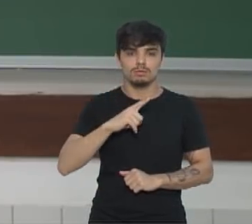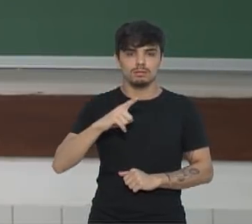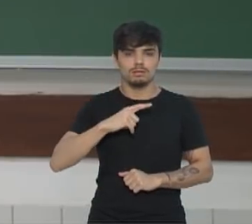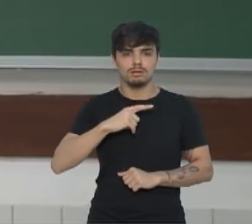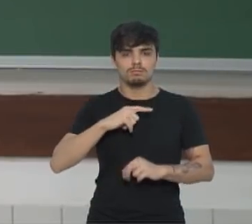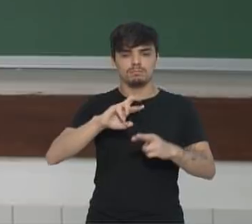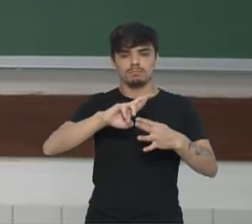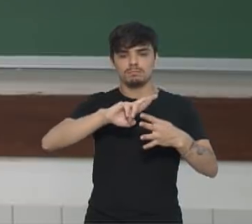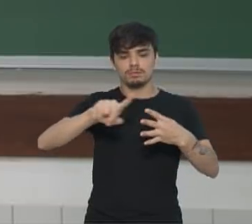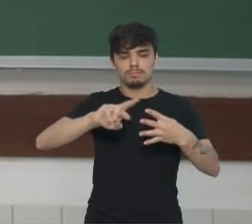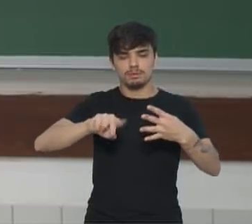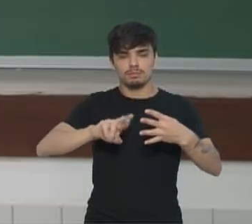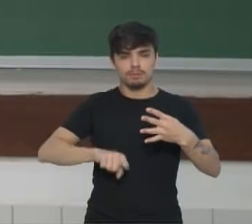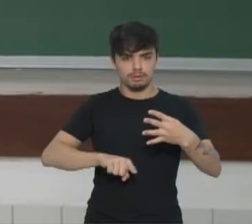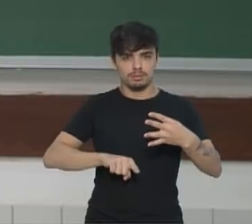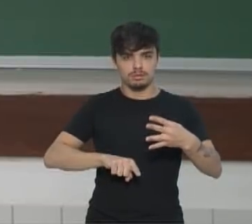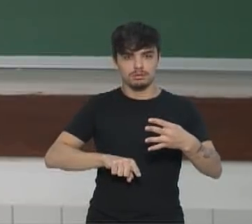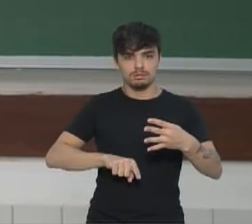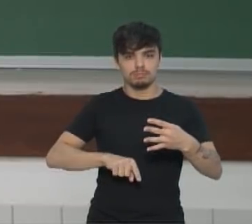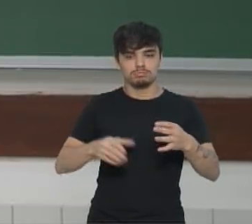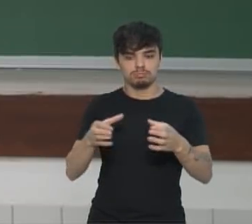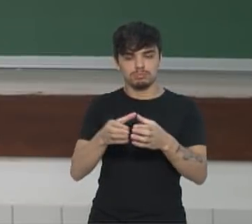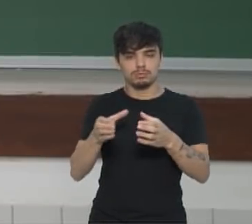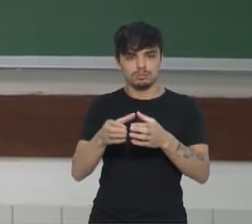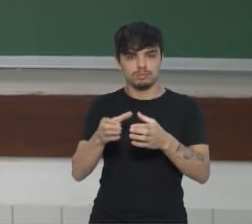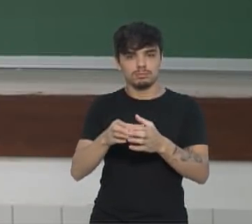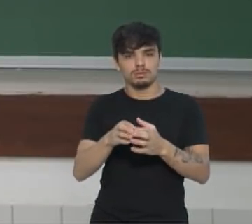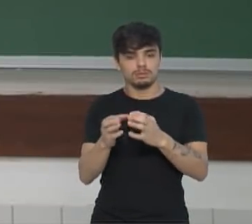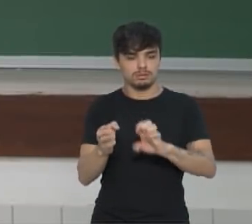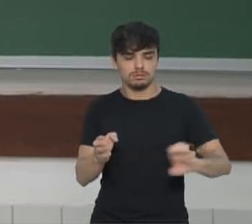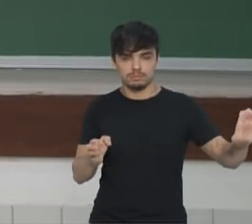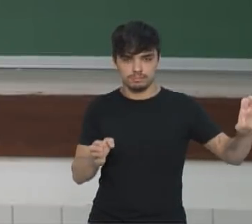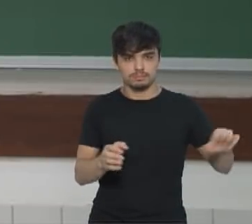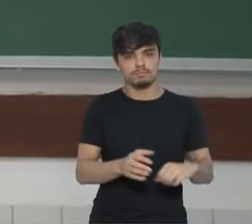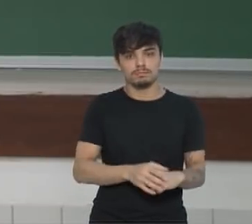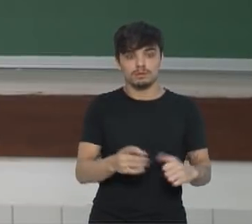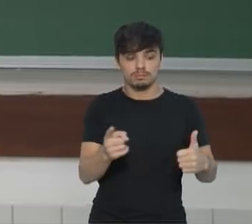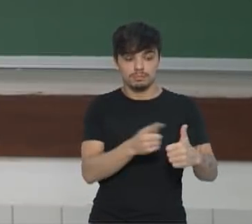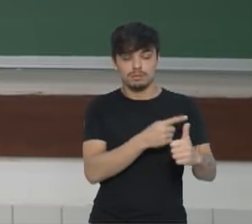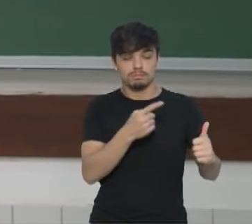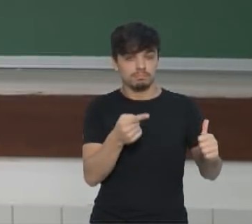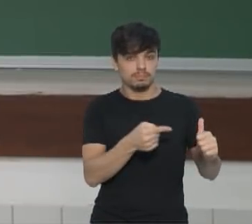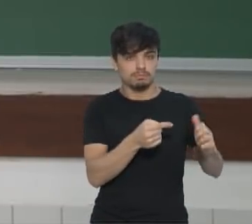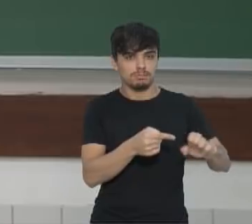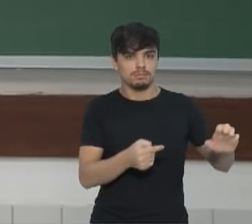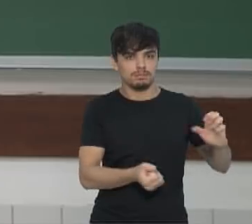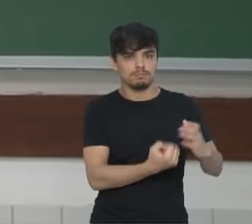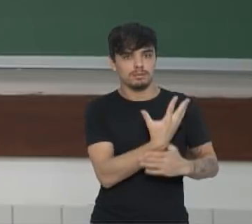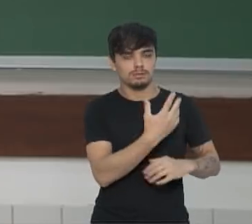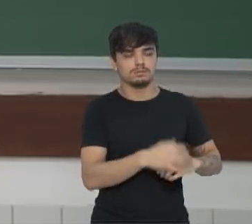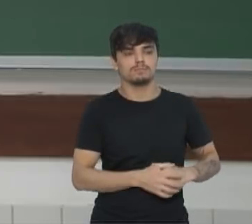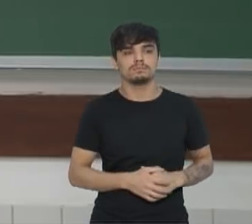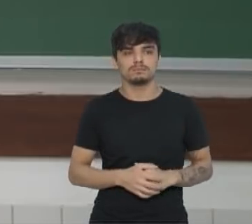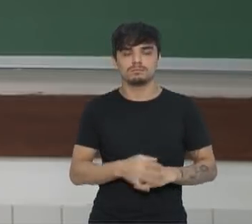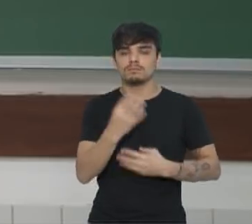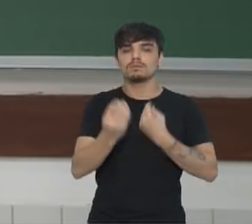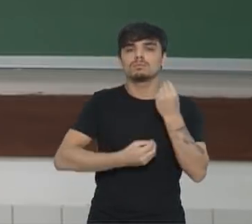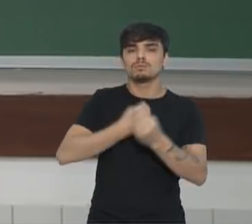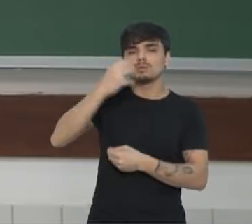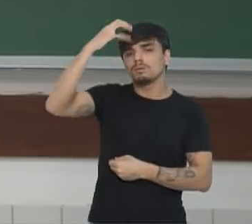de partidos de esquerda hoje em dia, mas essa foi a primeira definição que veio, certo? Então, como ficou o rei?